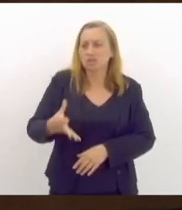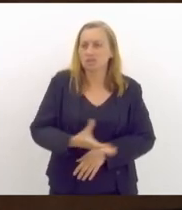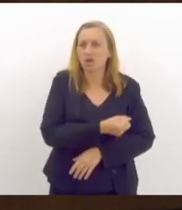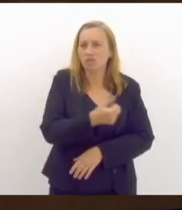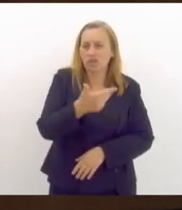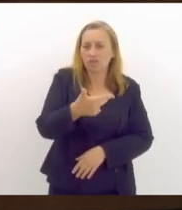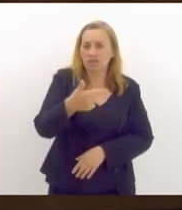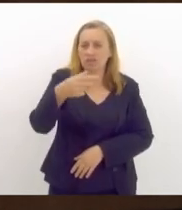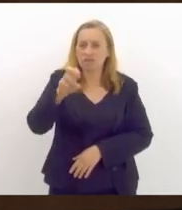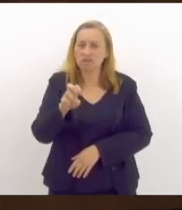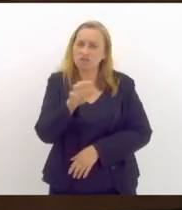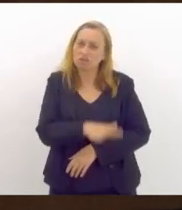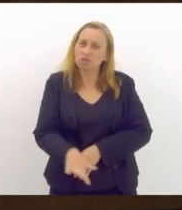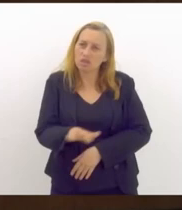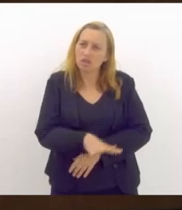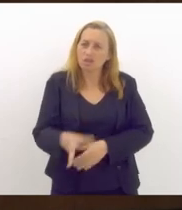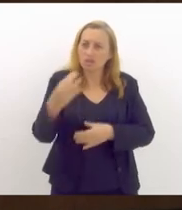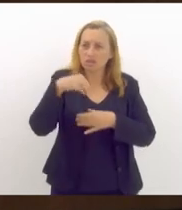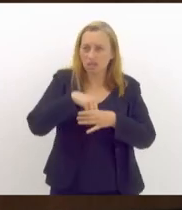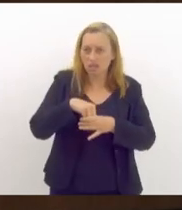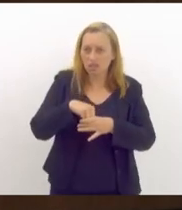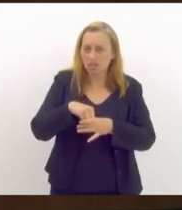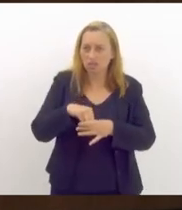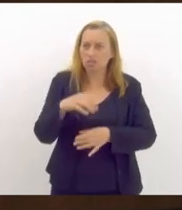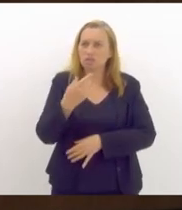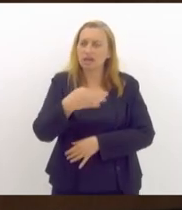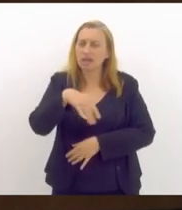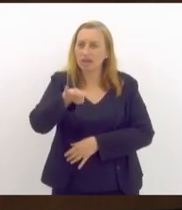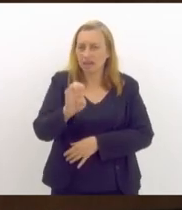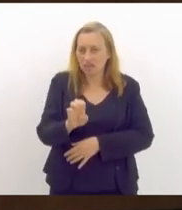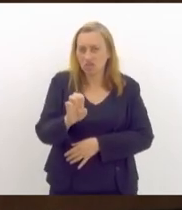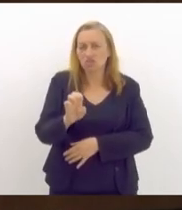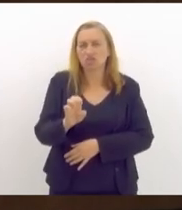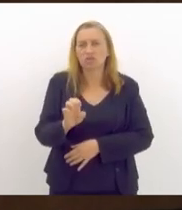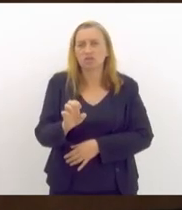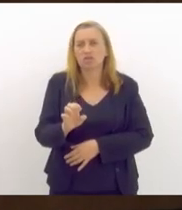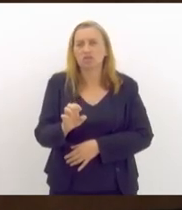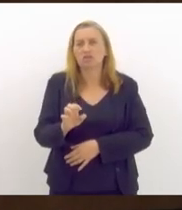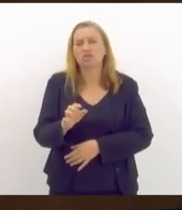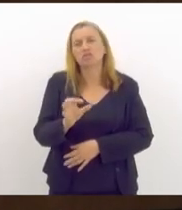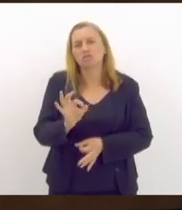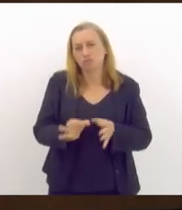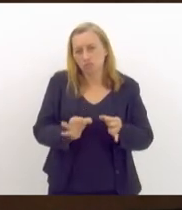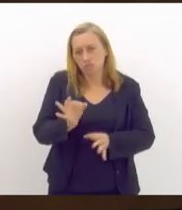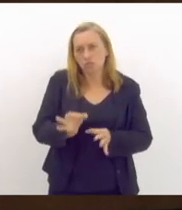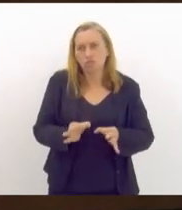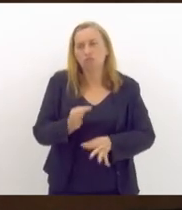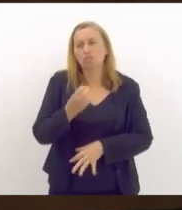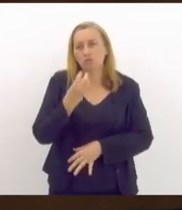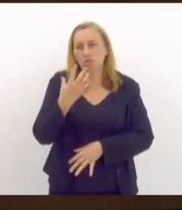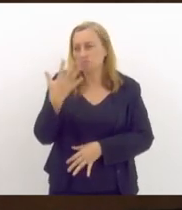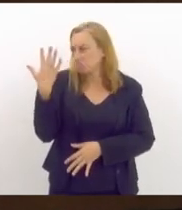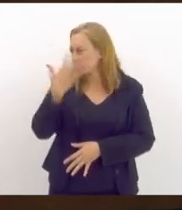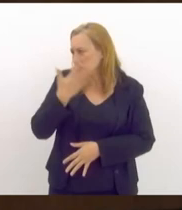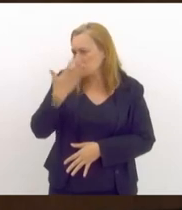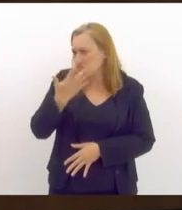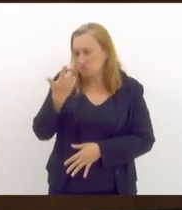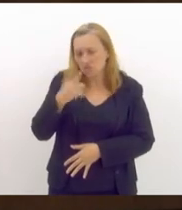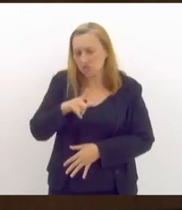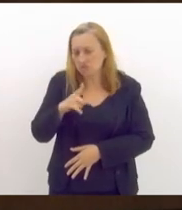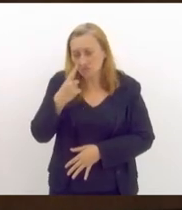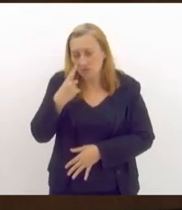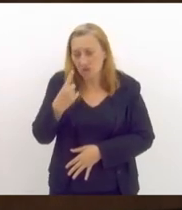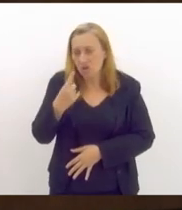25 crianças dentro daquela estabelecimento de ensino e nada mais justo não consigo ver uma pessoa hoje